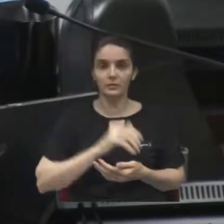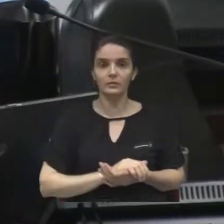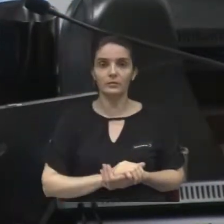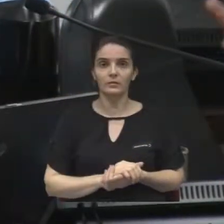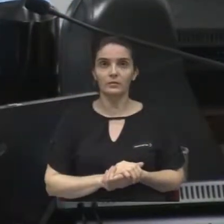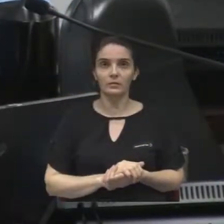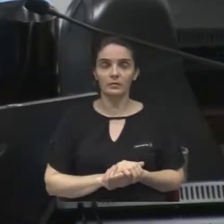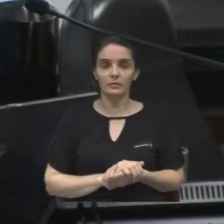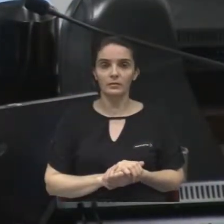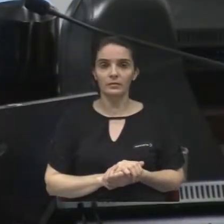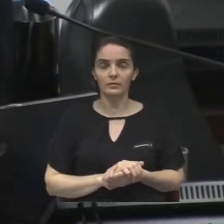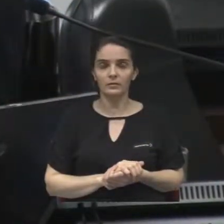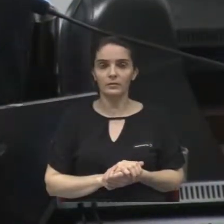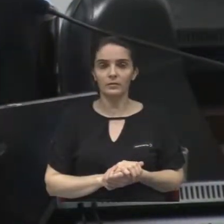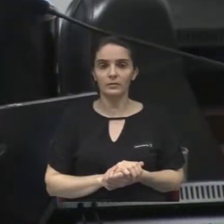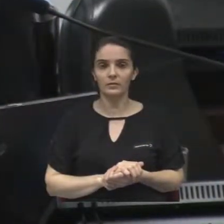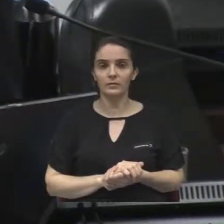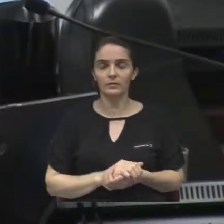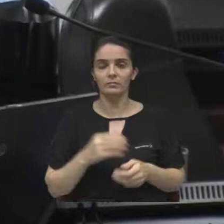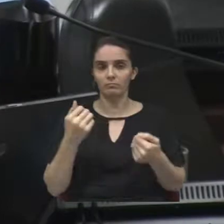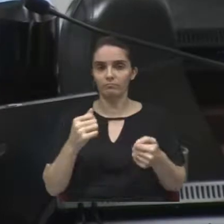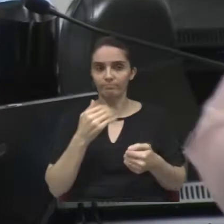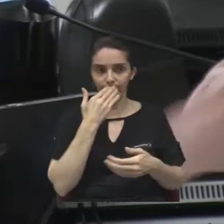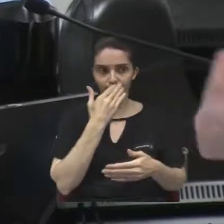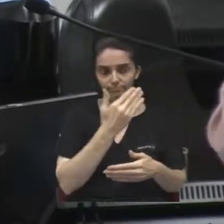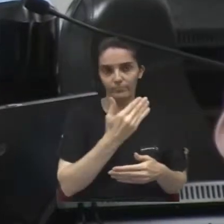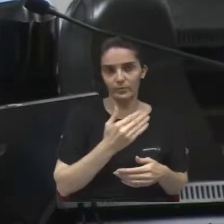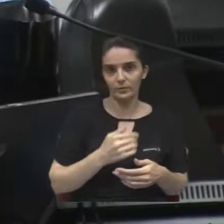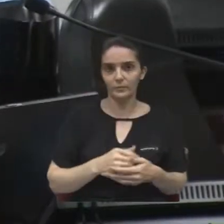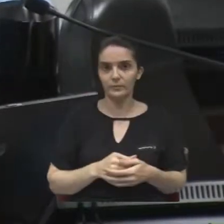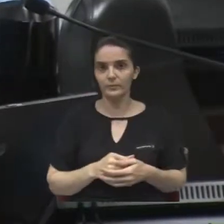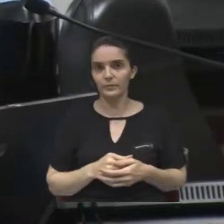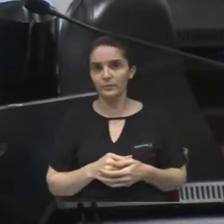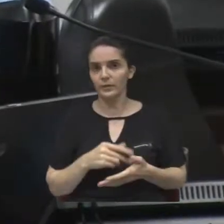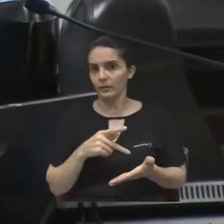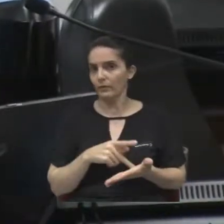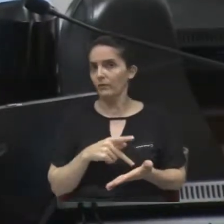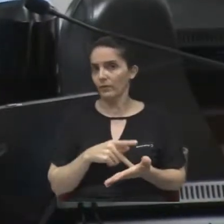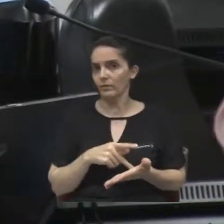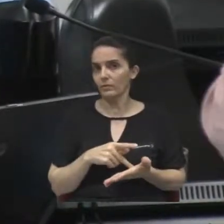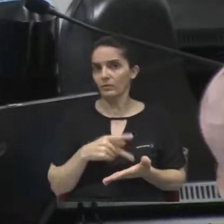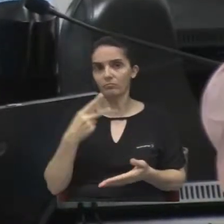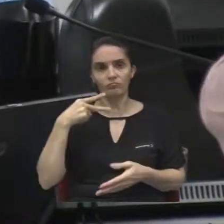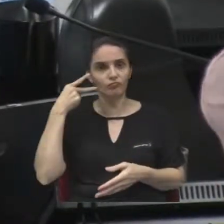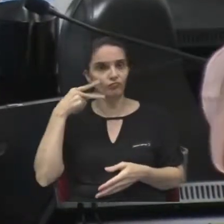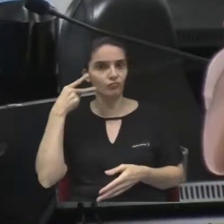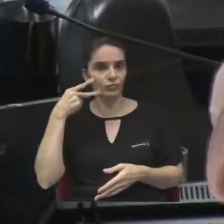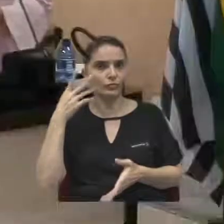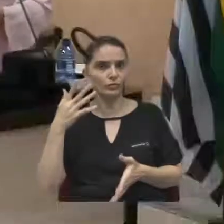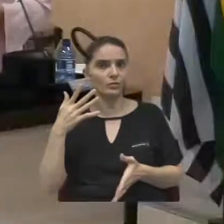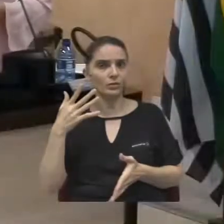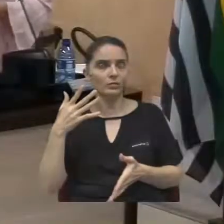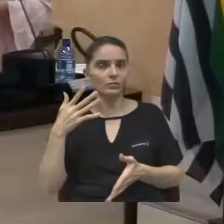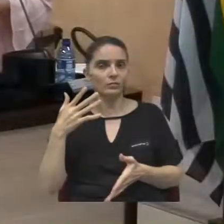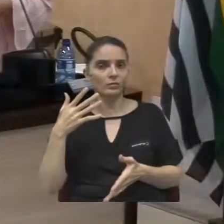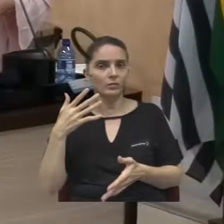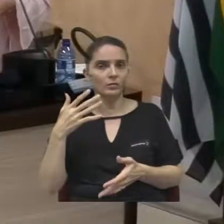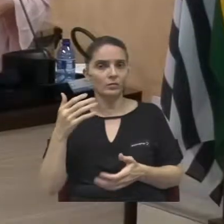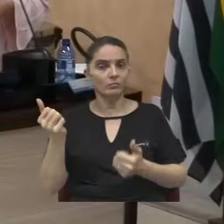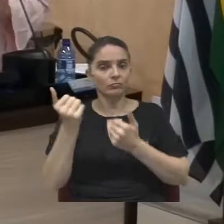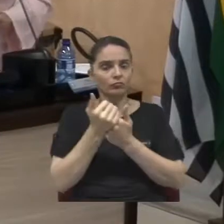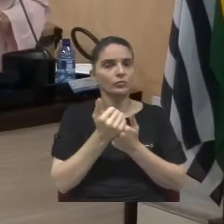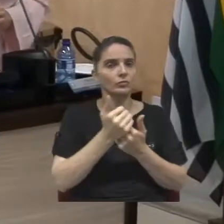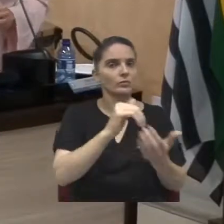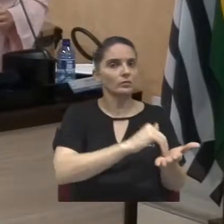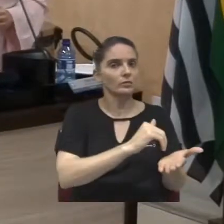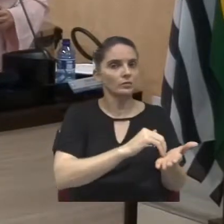me usar do aparte. Com certeza não estamos aqui para apanhar no lugar do secretário, nem para